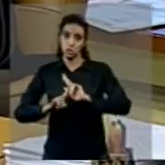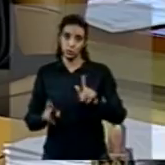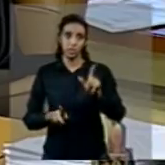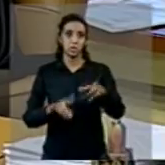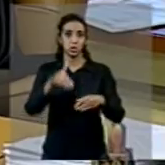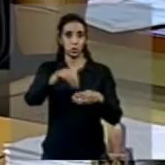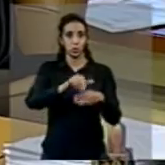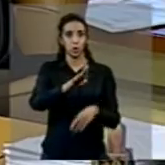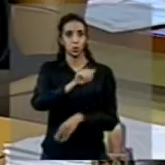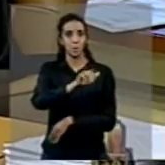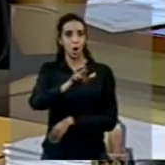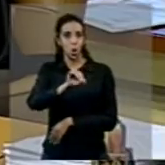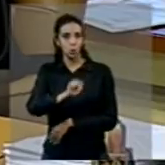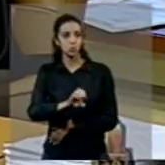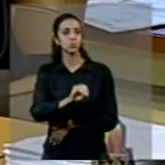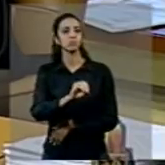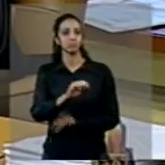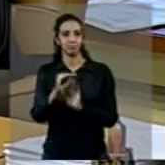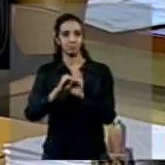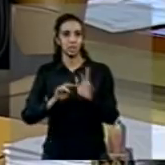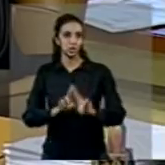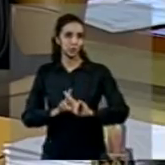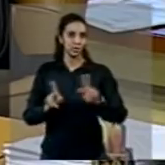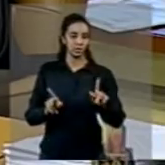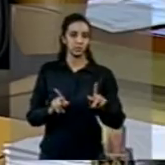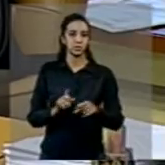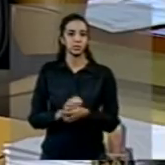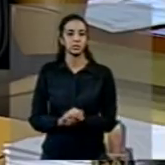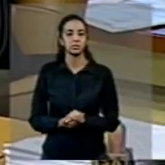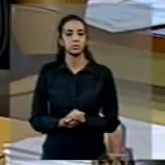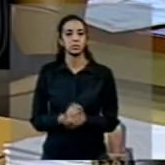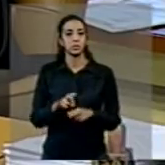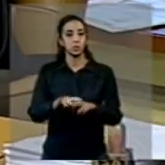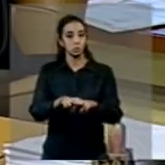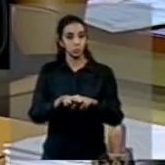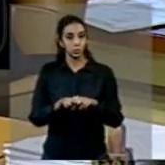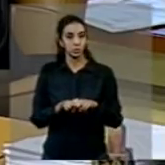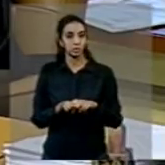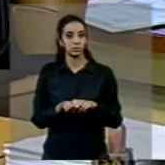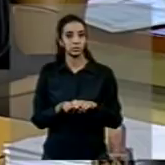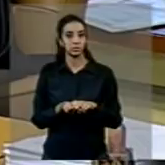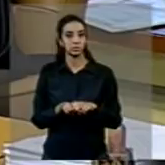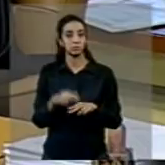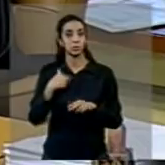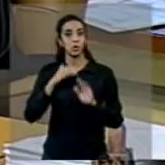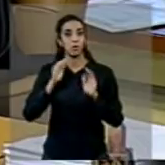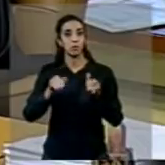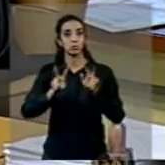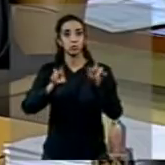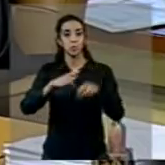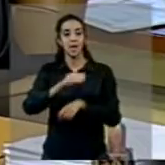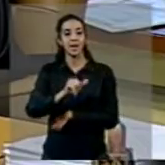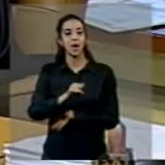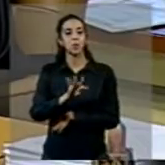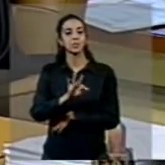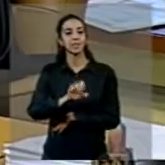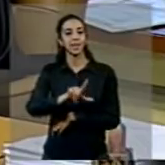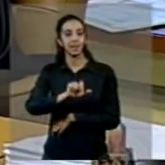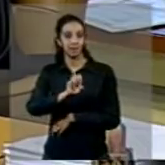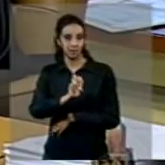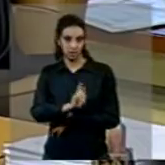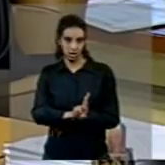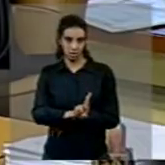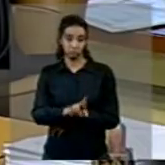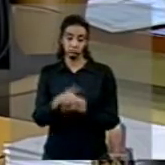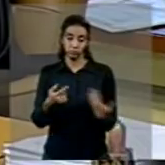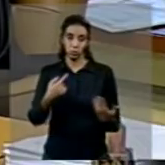Luiz Roberto Barroso, e em menor extensão, eis que me detenho apenas no exame da cautelar, concluí